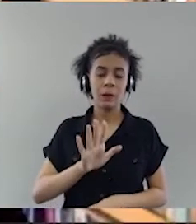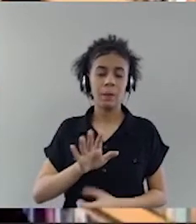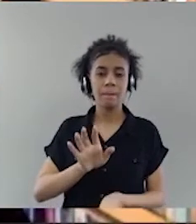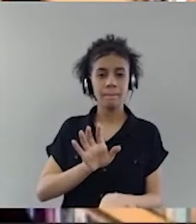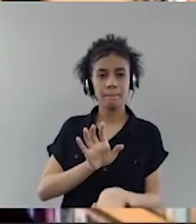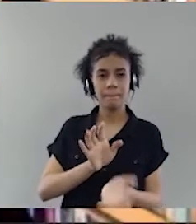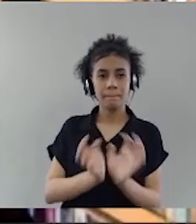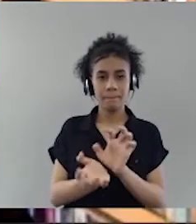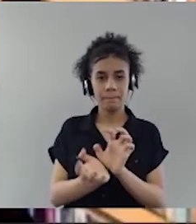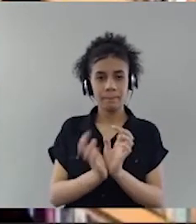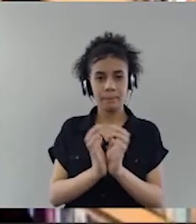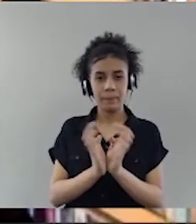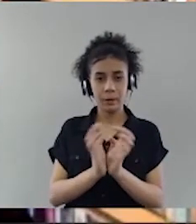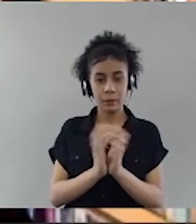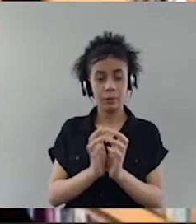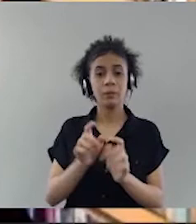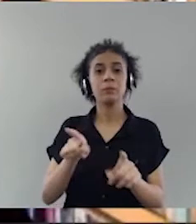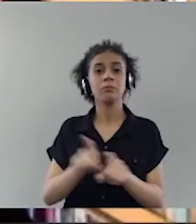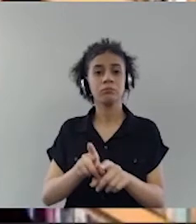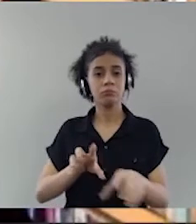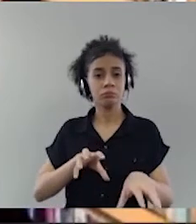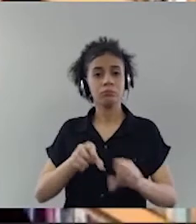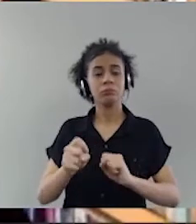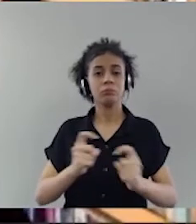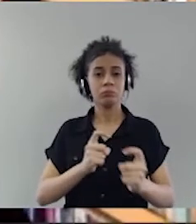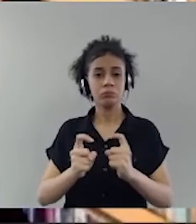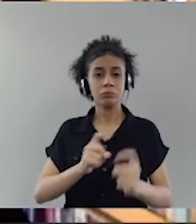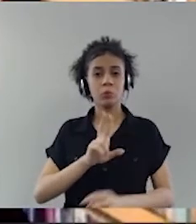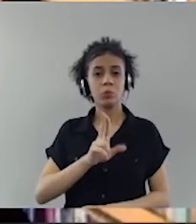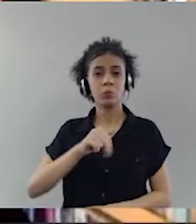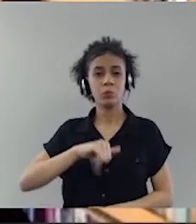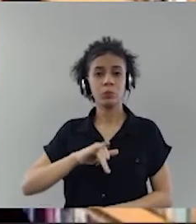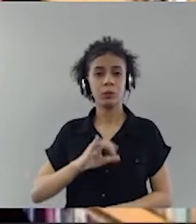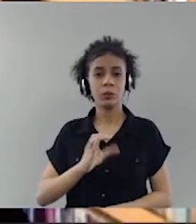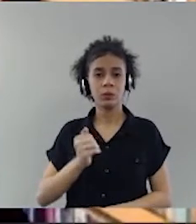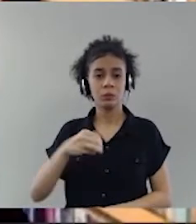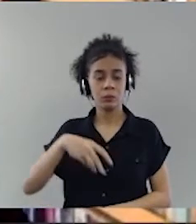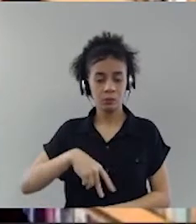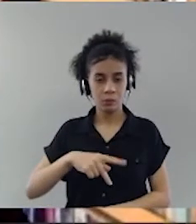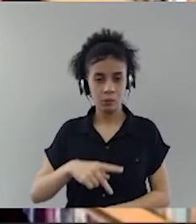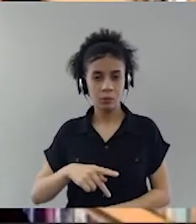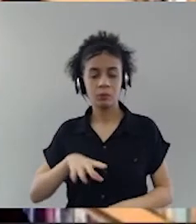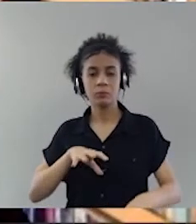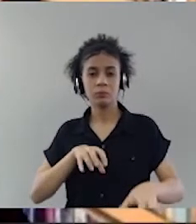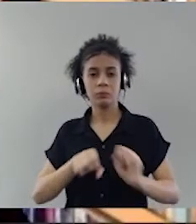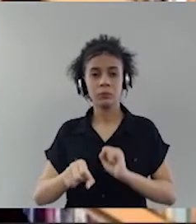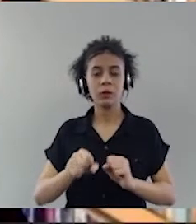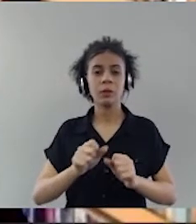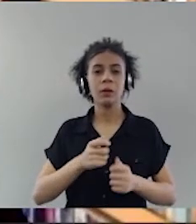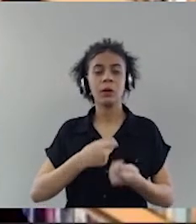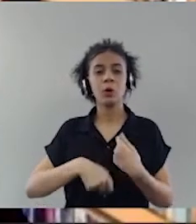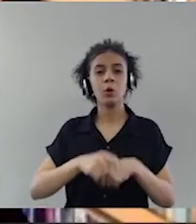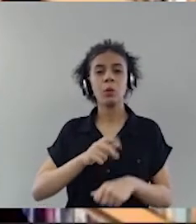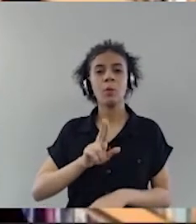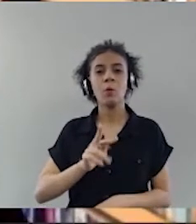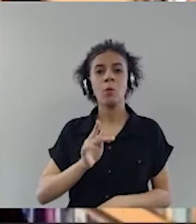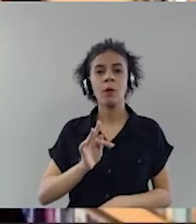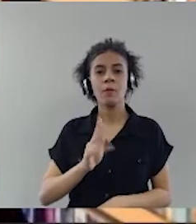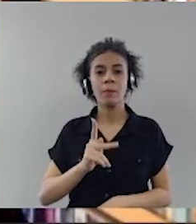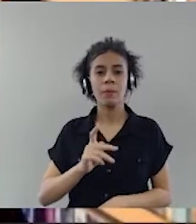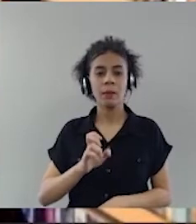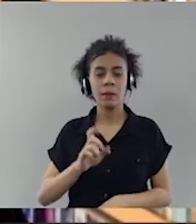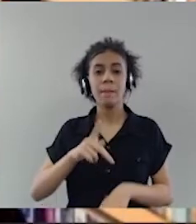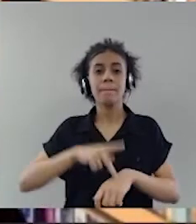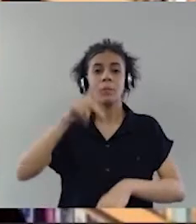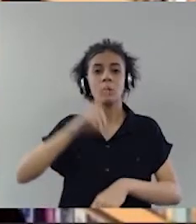Pernambuco, graduação em Administração pela Unicamp, a graduação em Economia pela UFPE, pós-doutorado